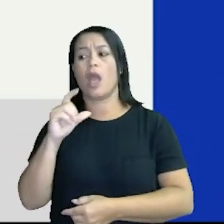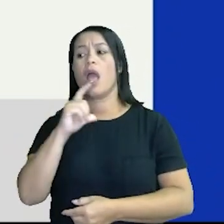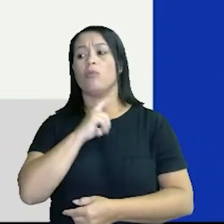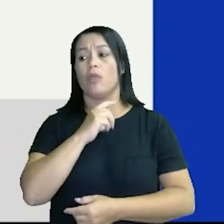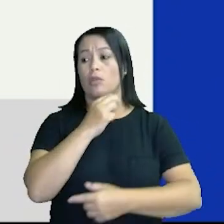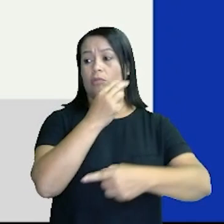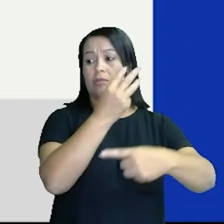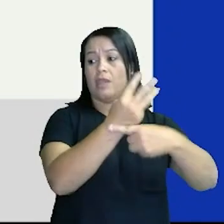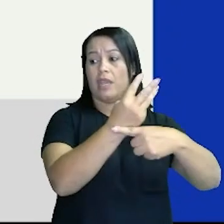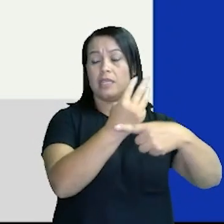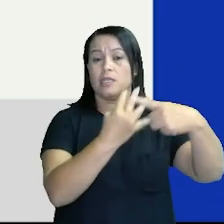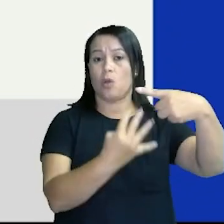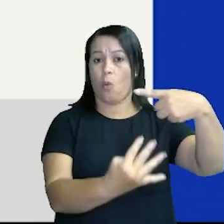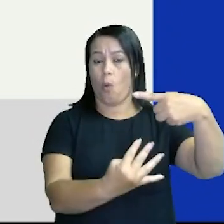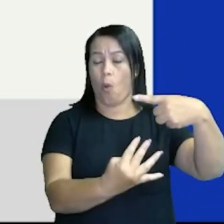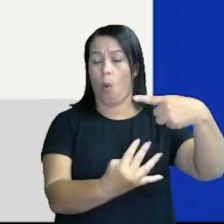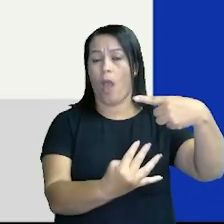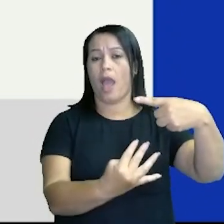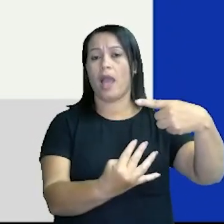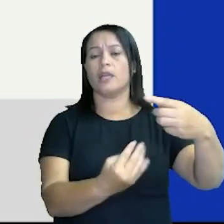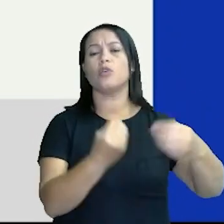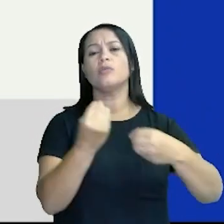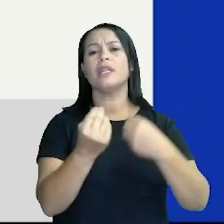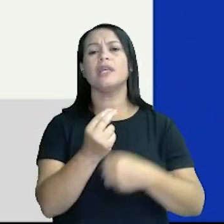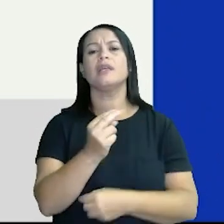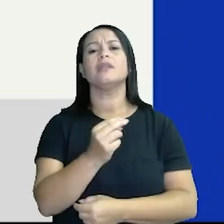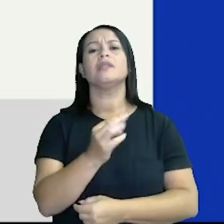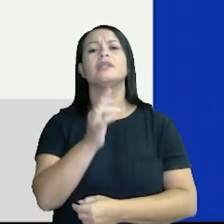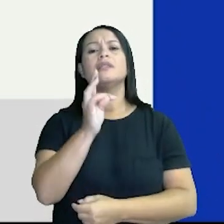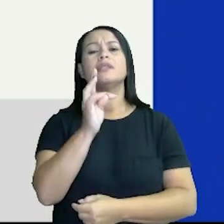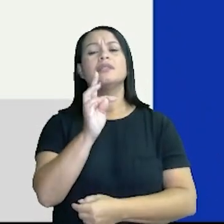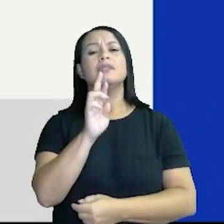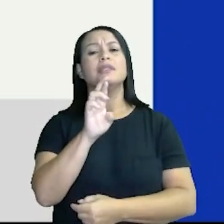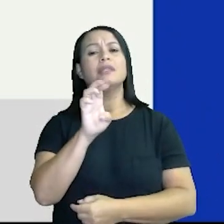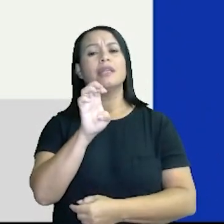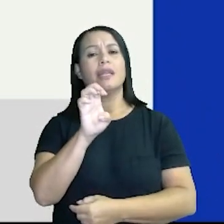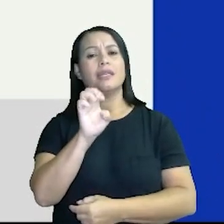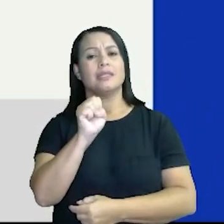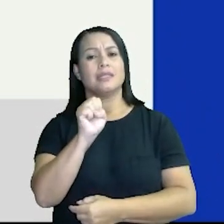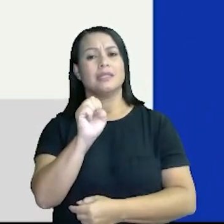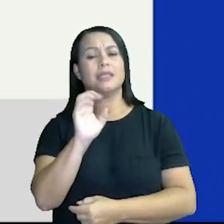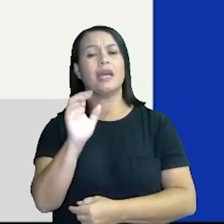tenho 3 e 4, não é isso? Como é que se lê? Lê-se